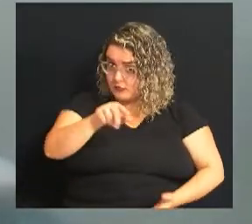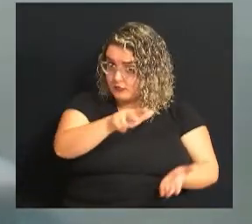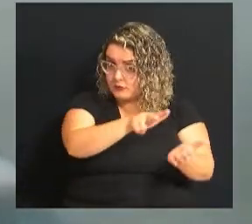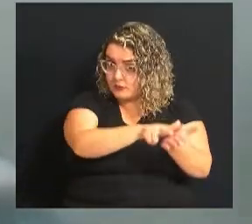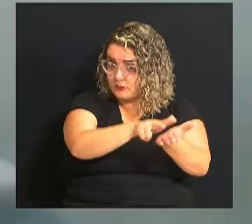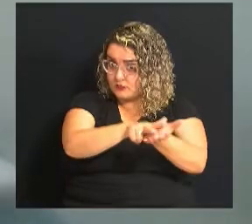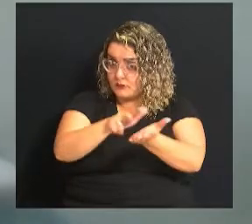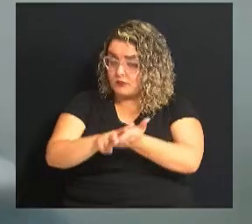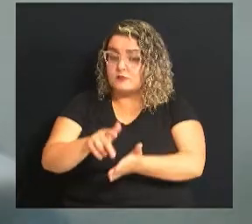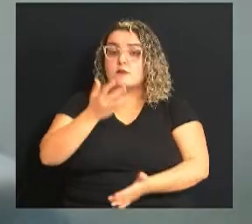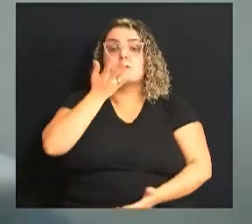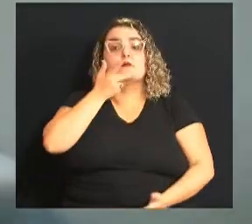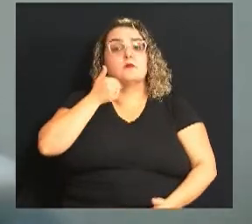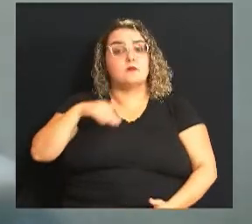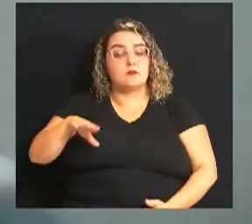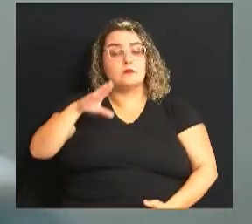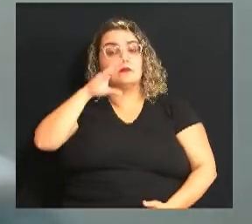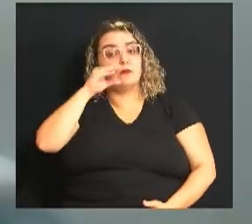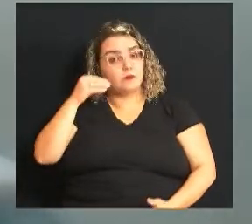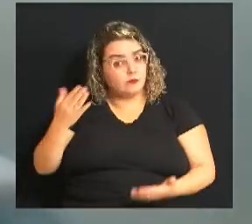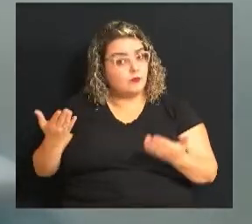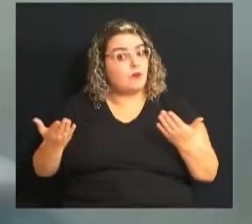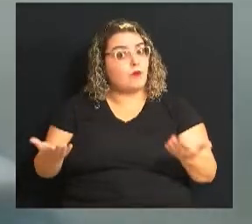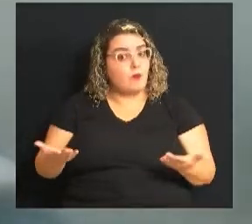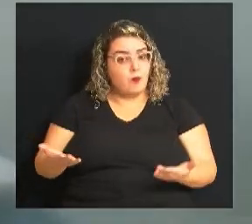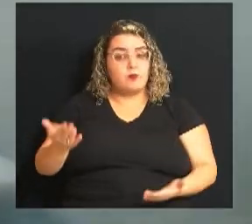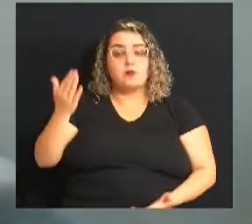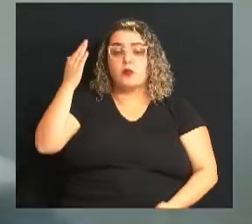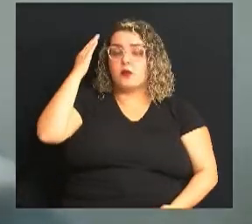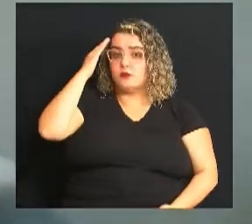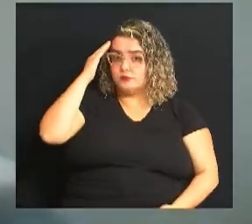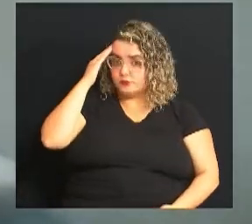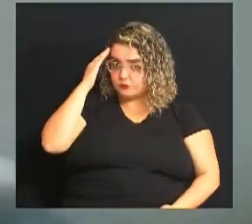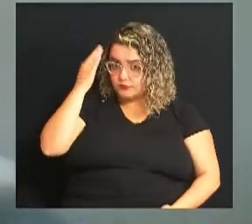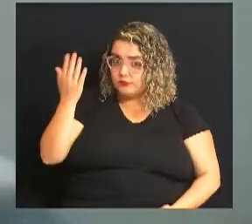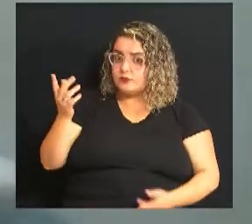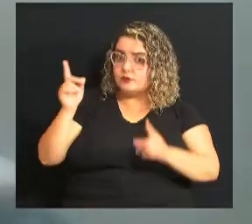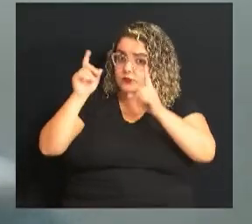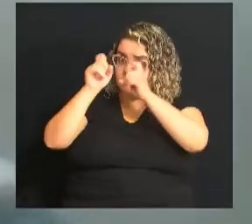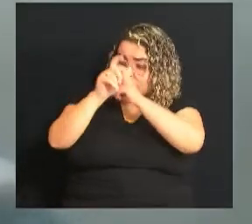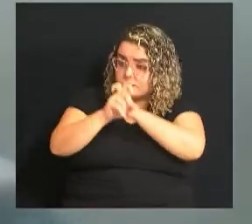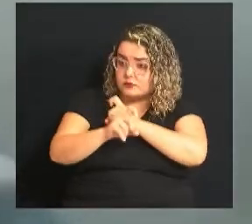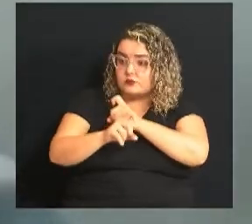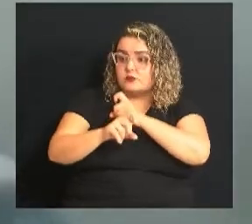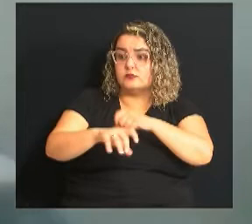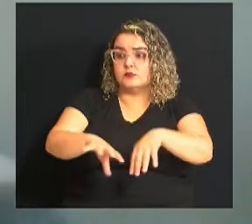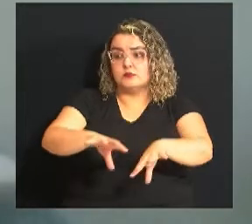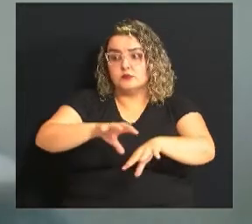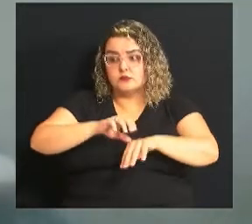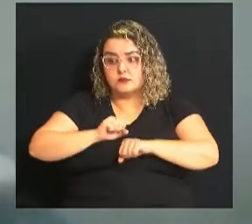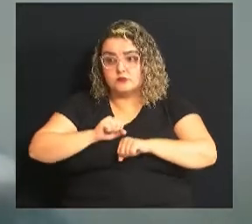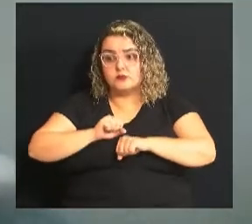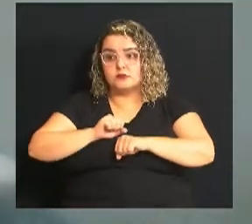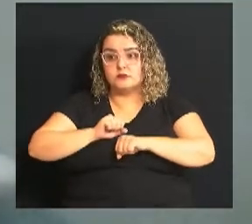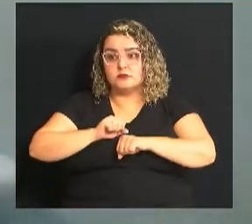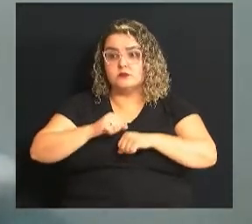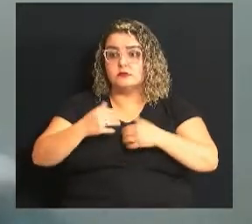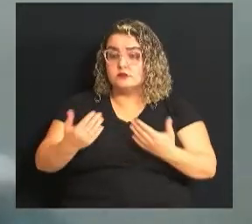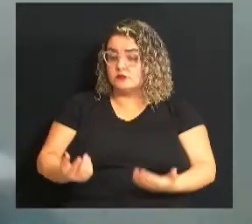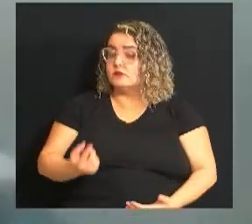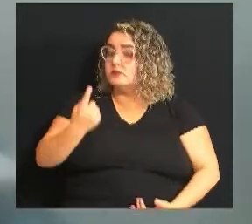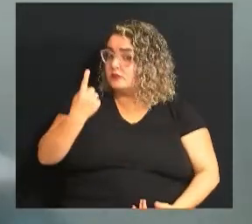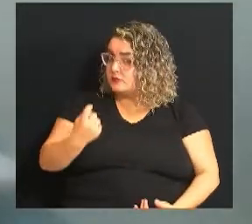e adolescentes, então a gente entende que é muito complicado a infecção e a única forma hoje de